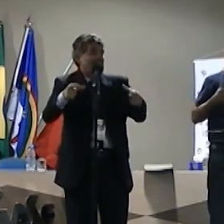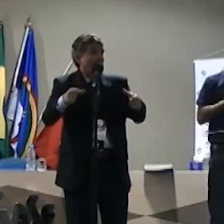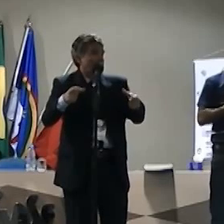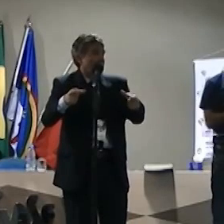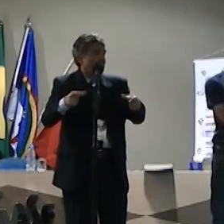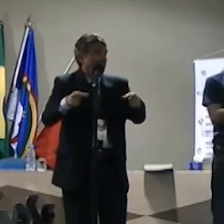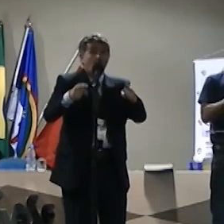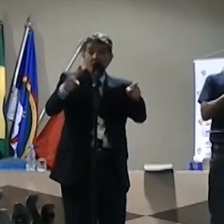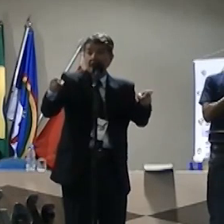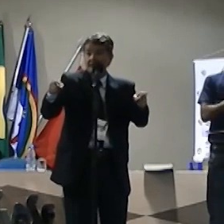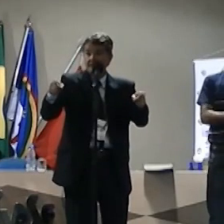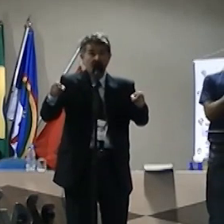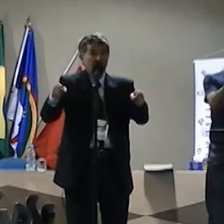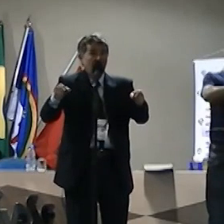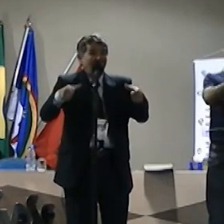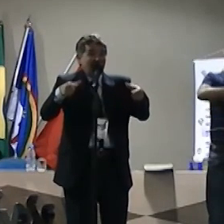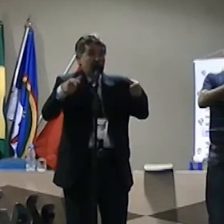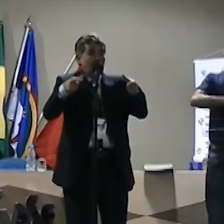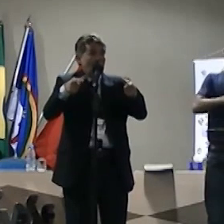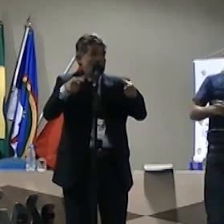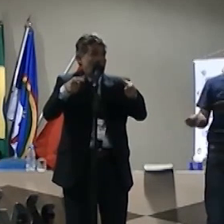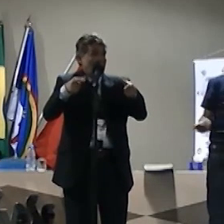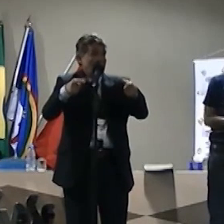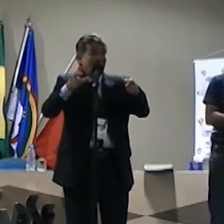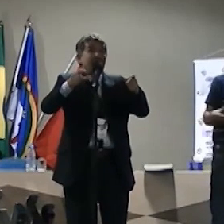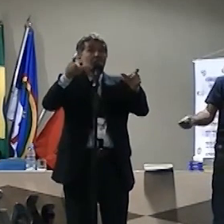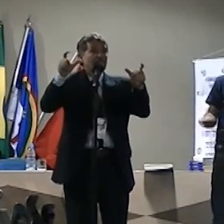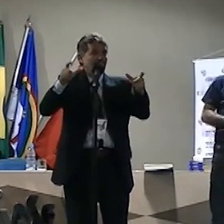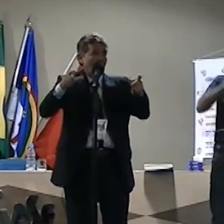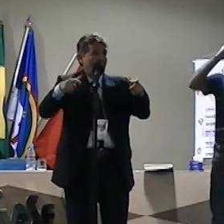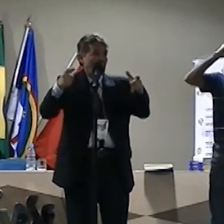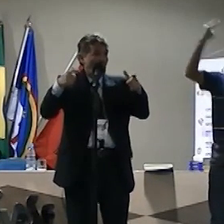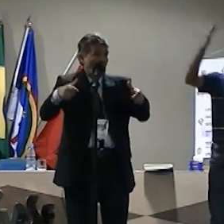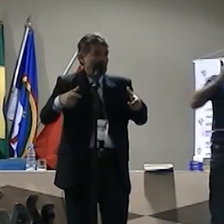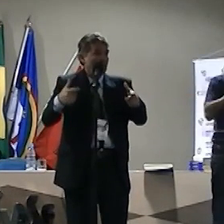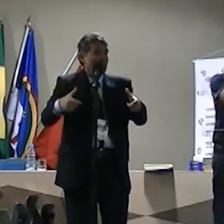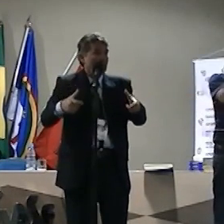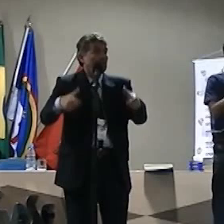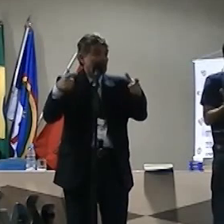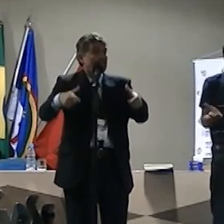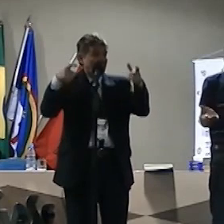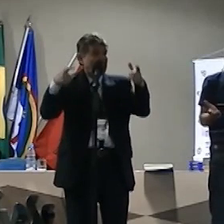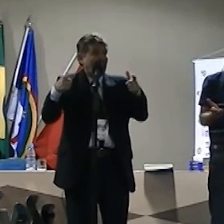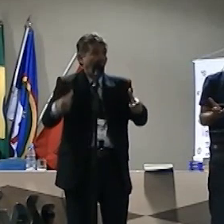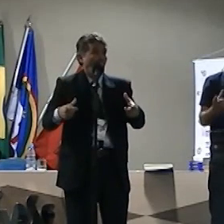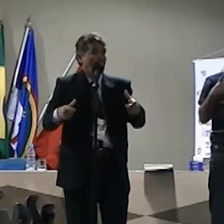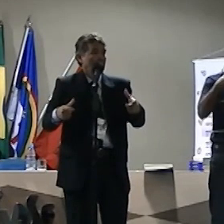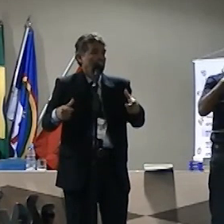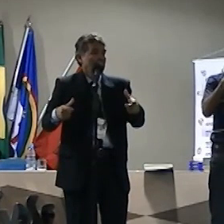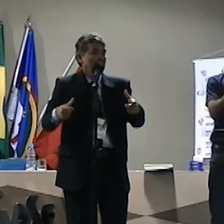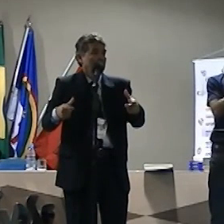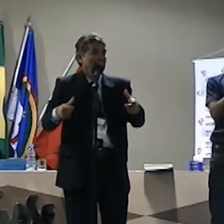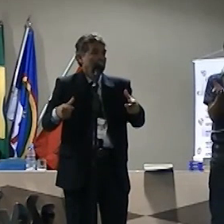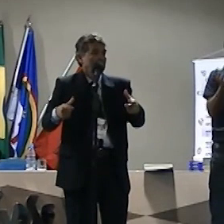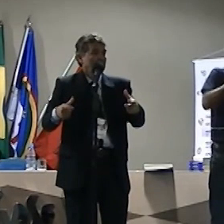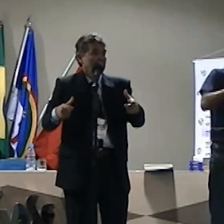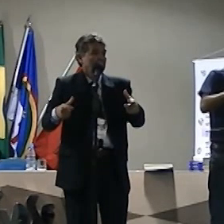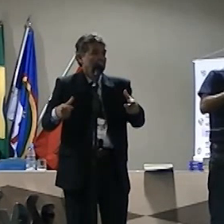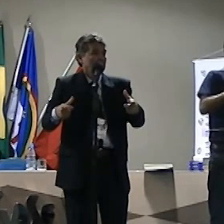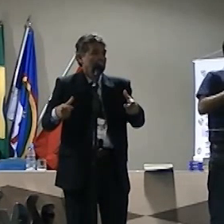DVD, na resposta. Cuidem-se. A resposta, a questão de prova do concurso público de instituição federal,